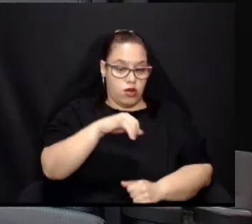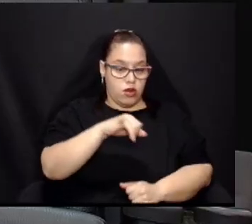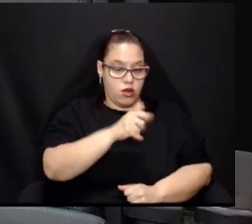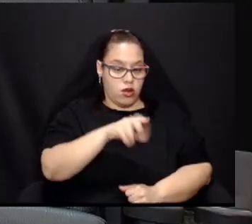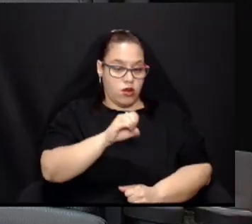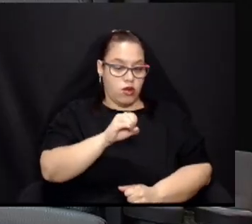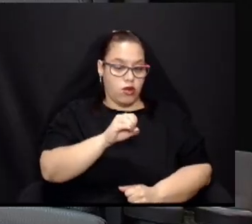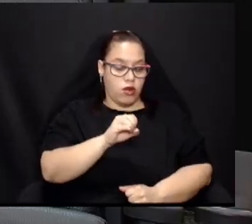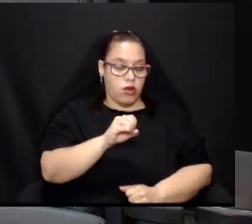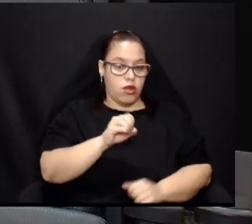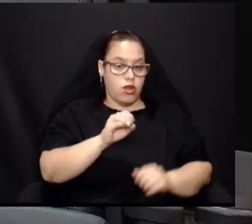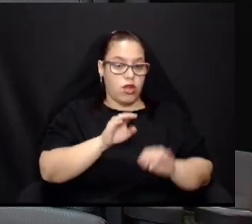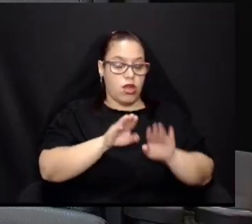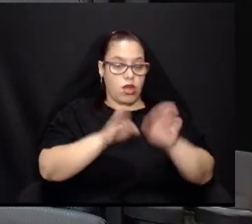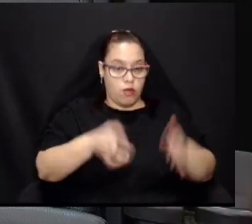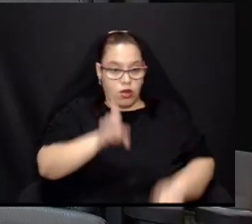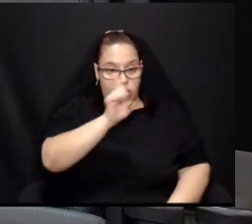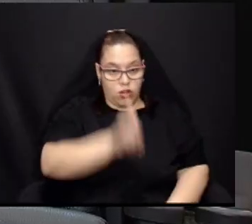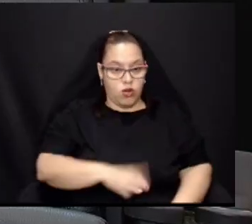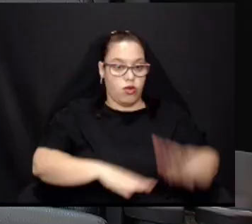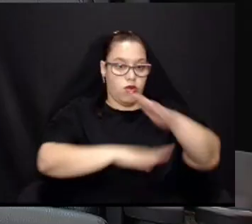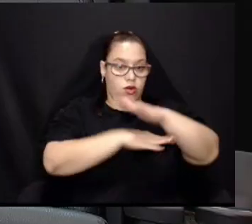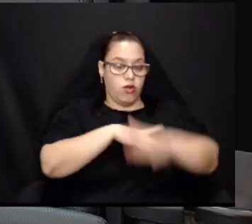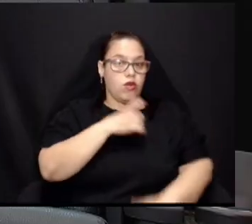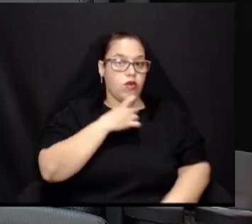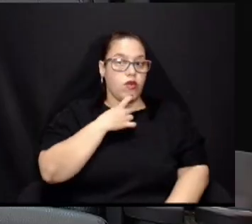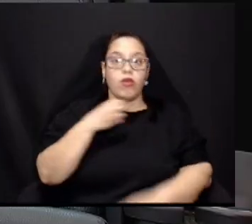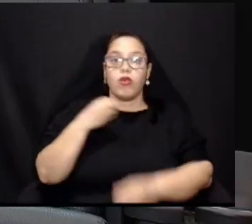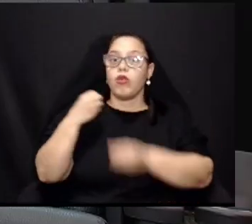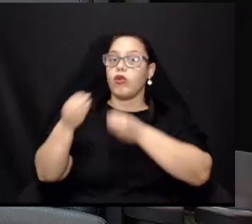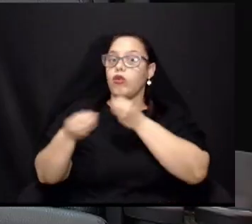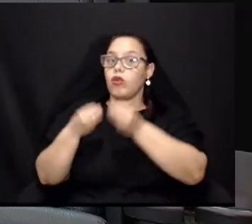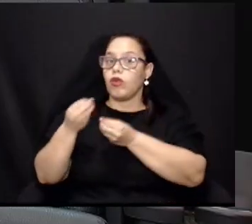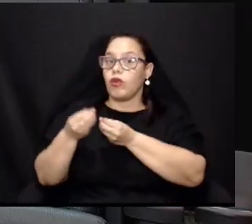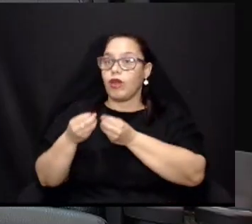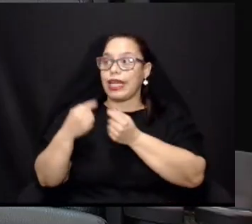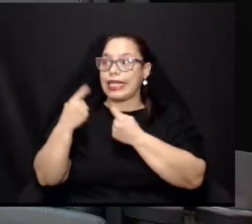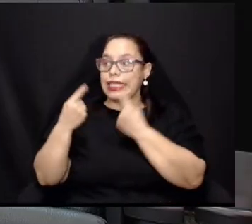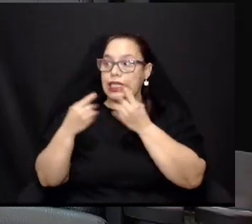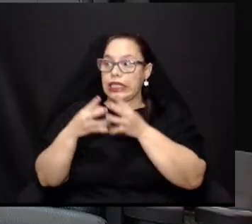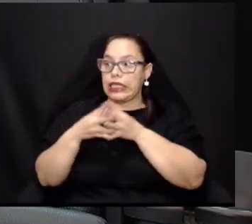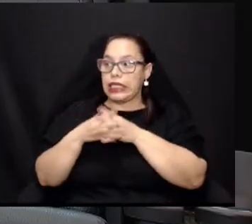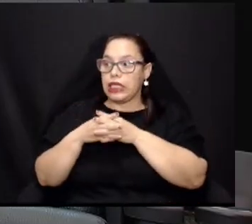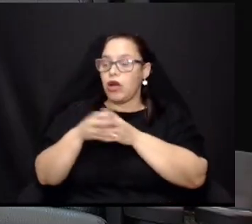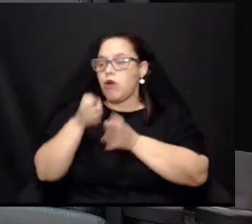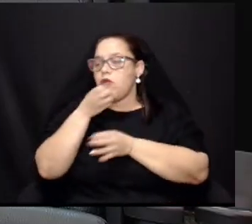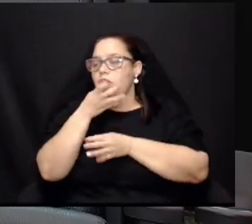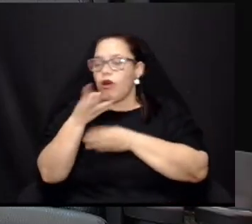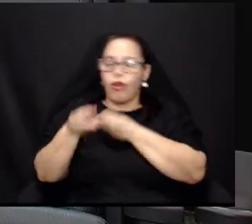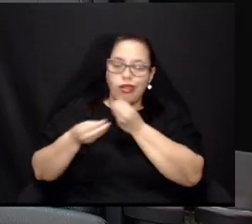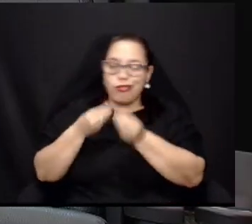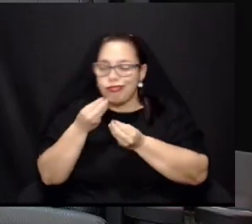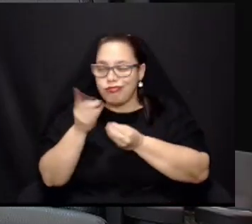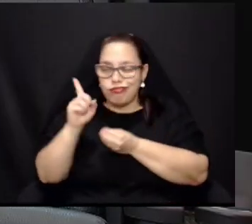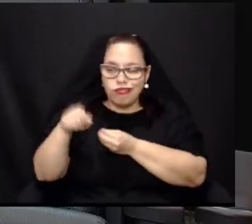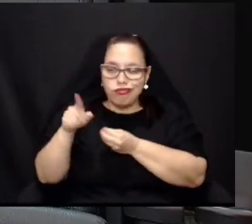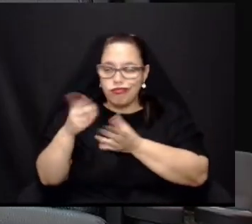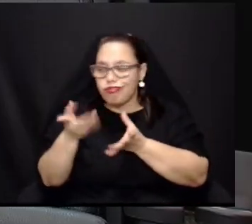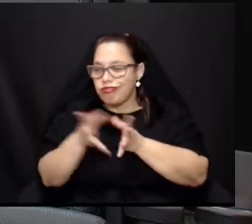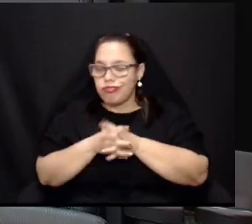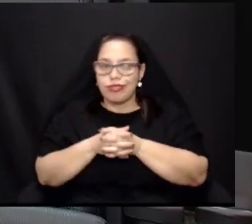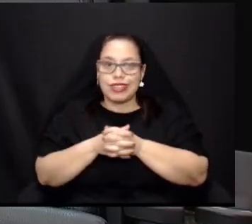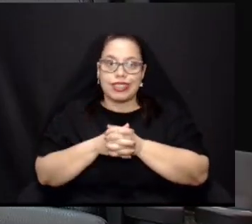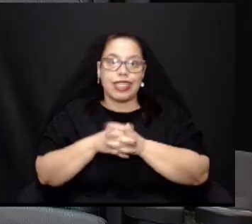Municipal. E como que é o dia a dia lá? Você falou uma loucura, né? Mas é uma loucura boa, como que é? São informações